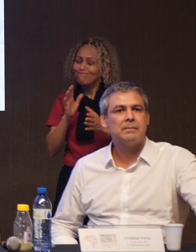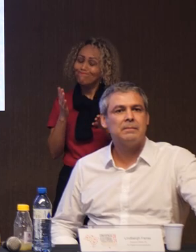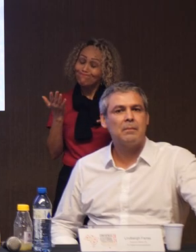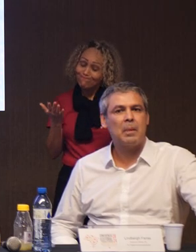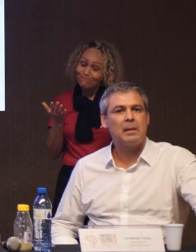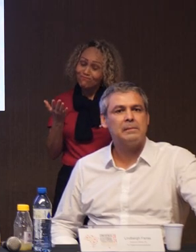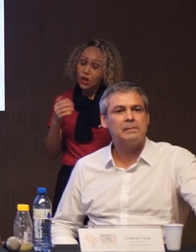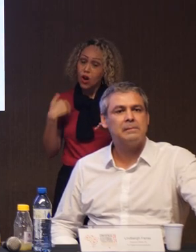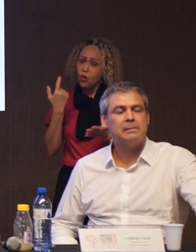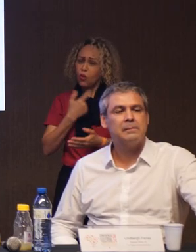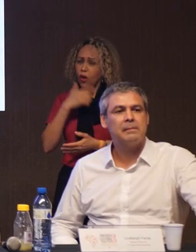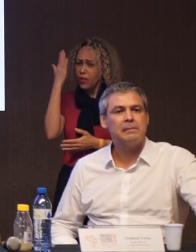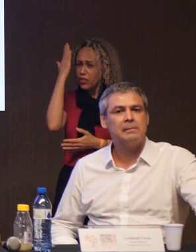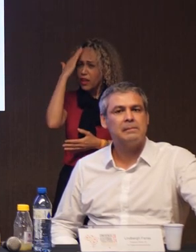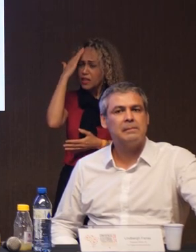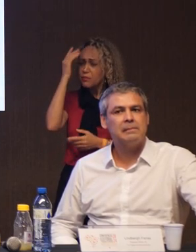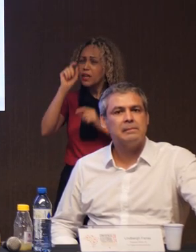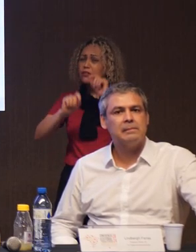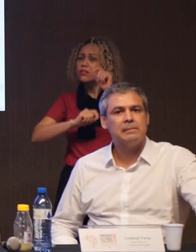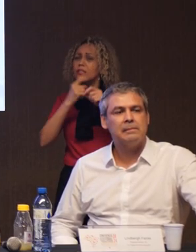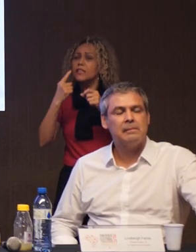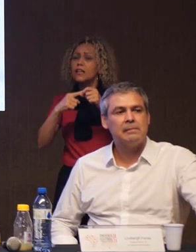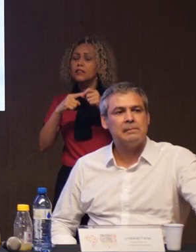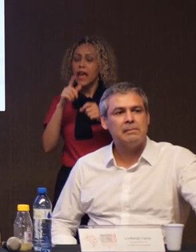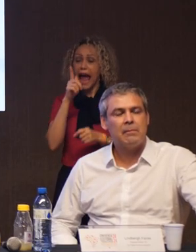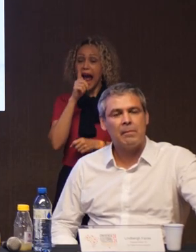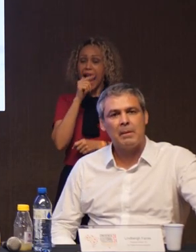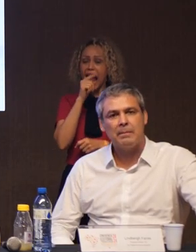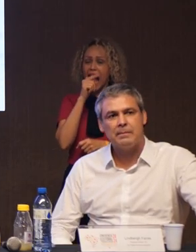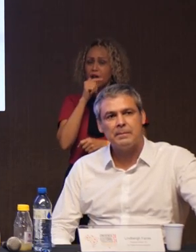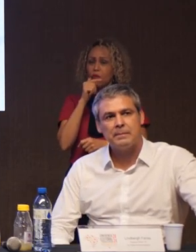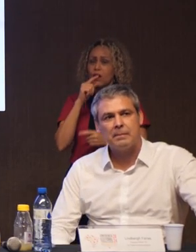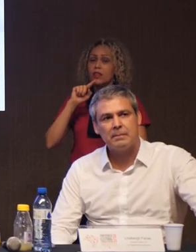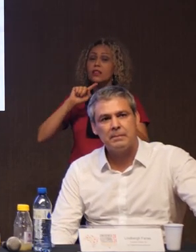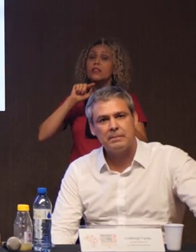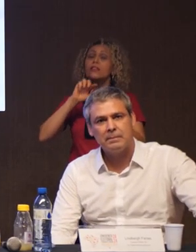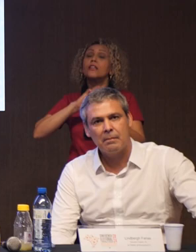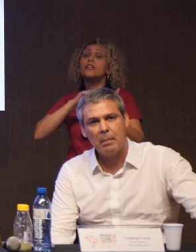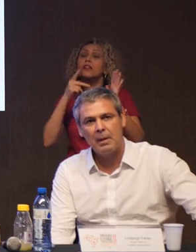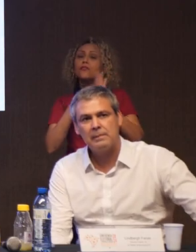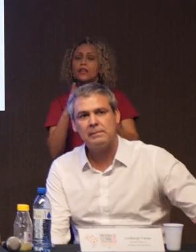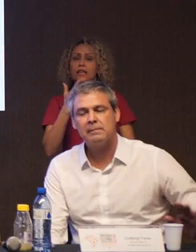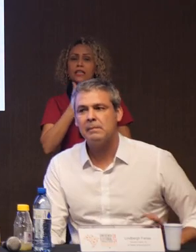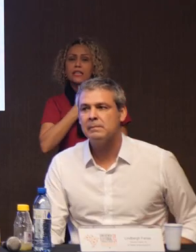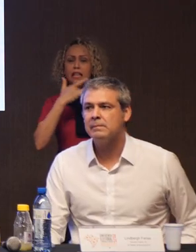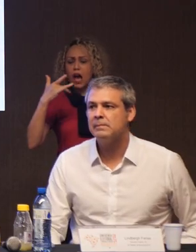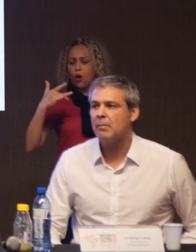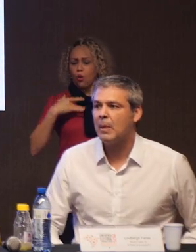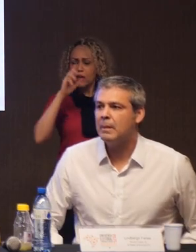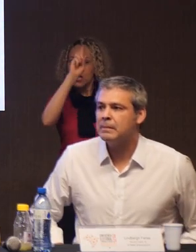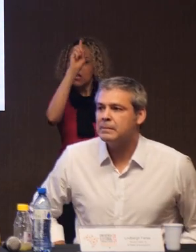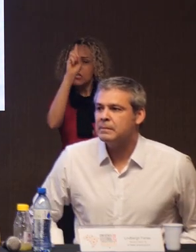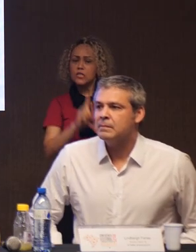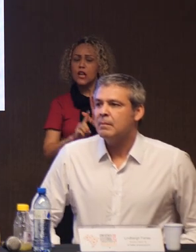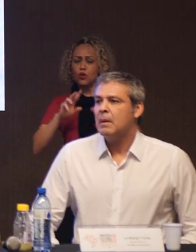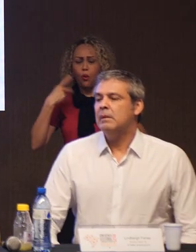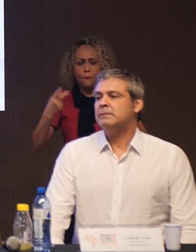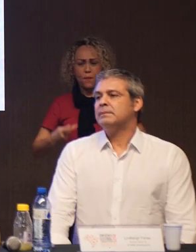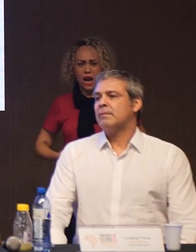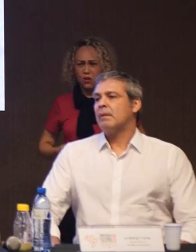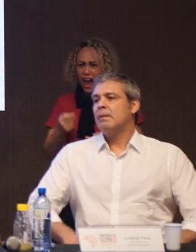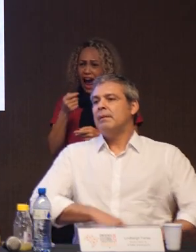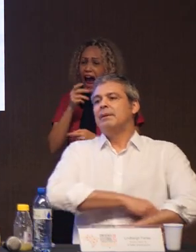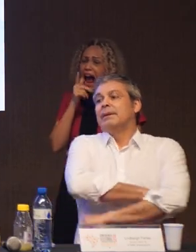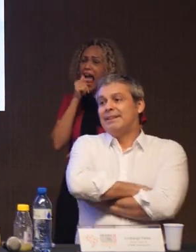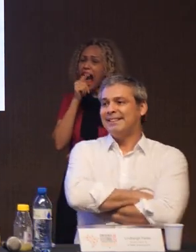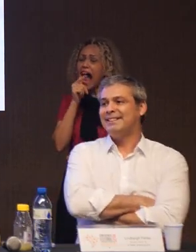água, saneamento é saúde, direito humano não é mercadoria. O ser humano para